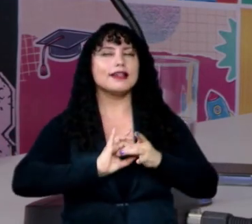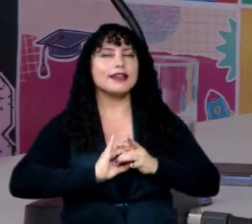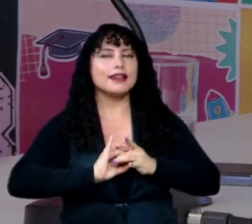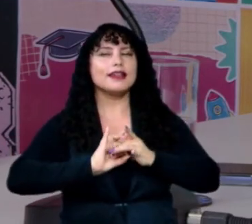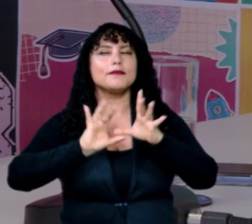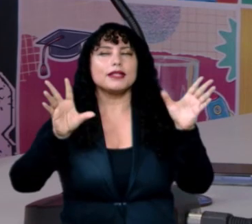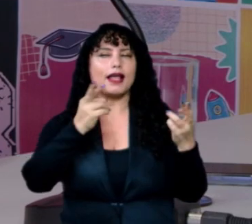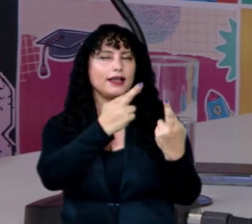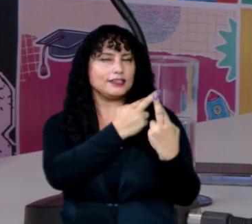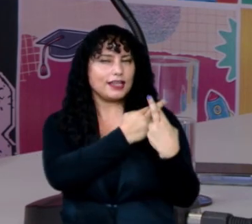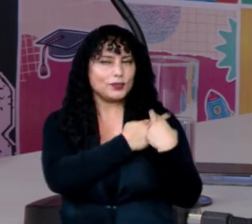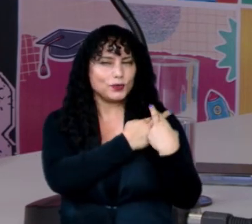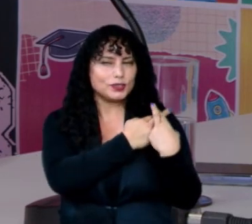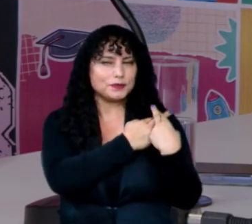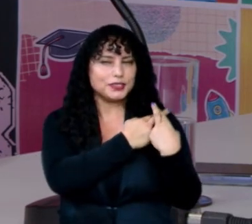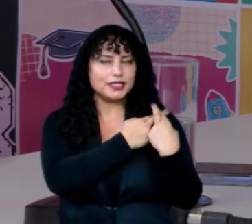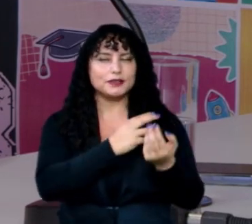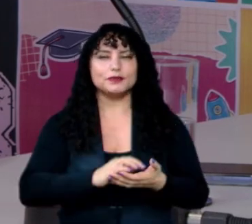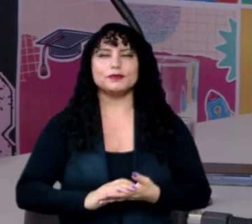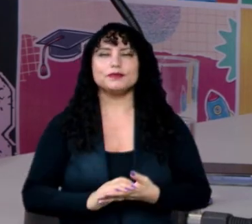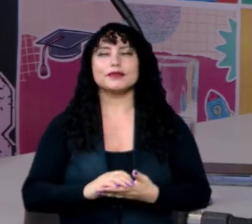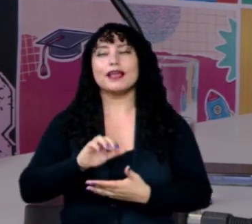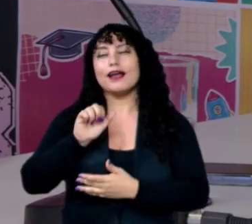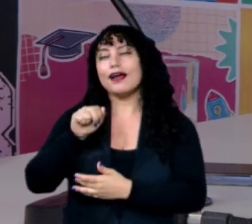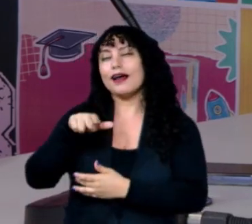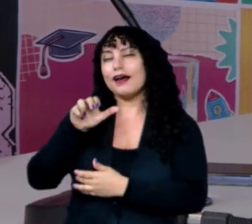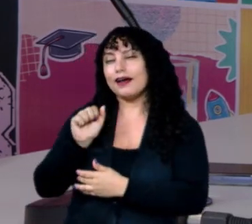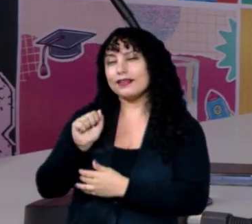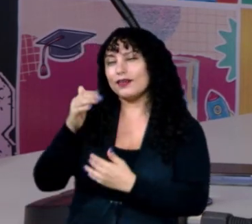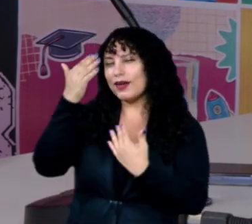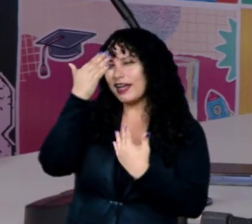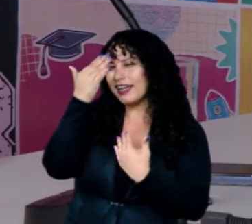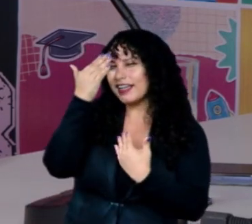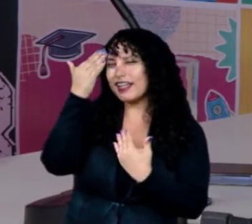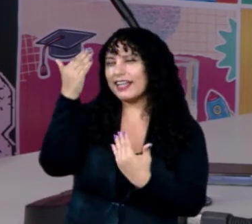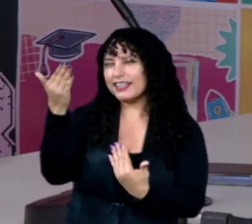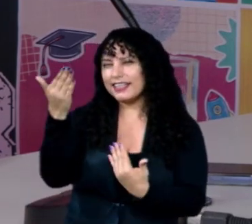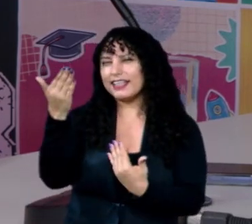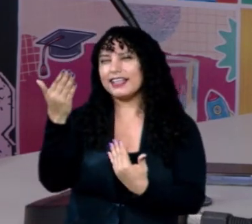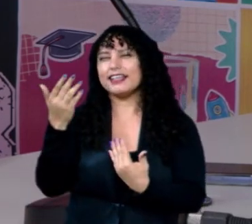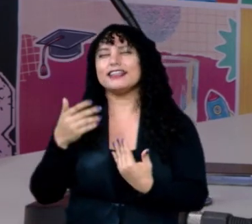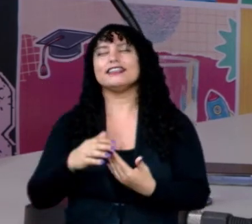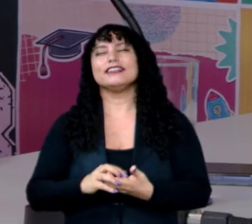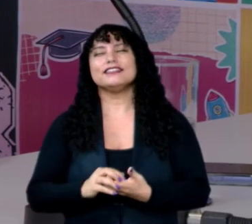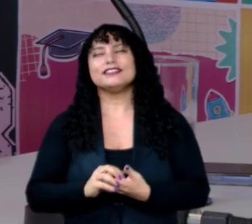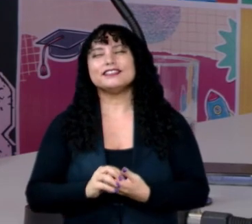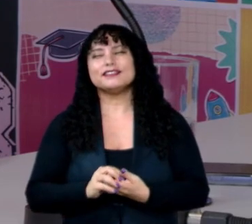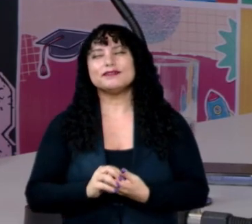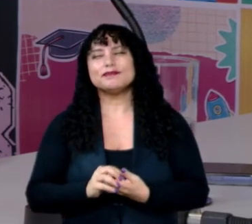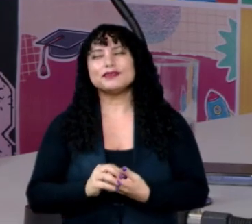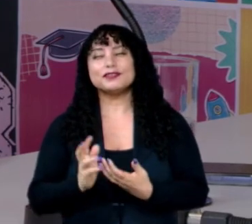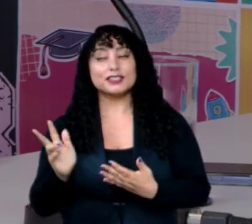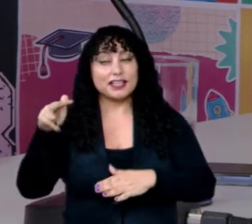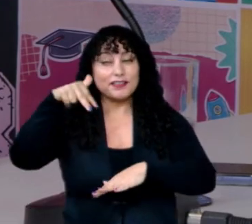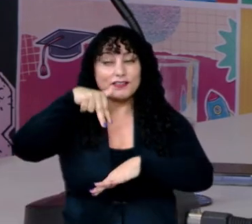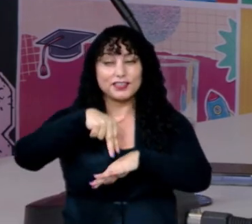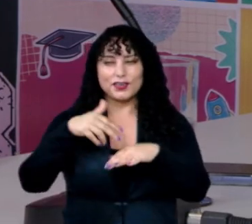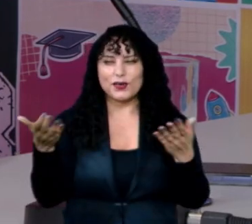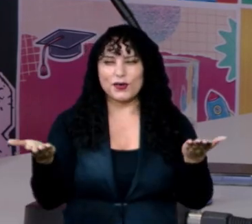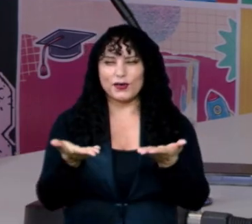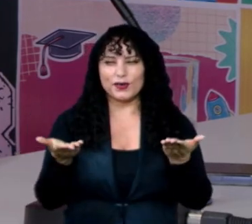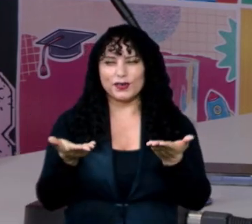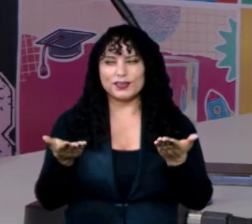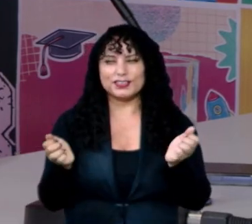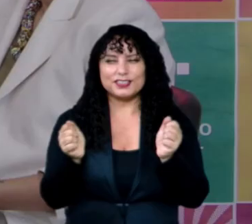liberdade e responsabilidade. Então, Ana, eu agradeço a secretária nacional por se dispor a estar aqui conosco